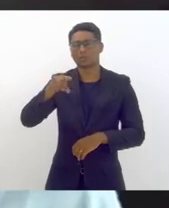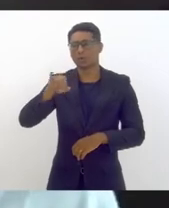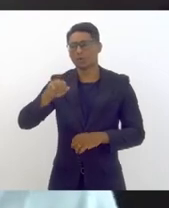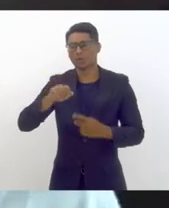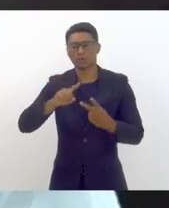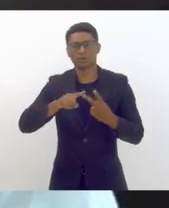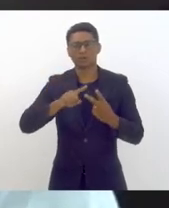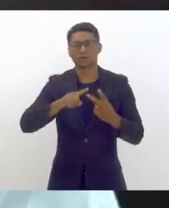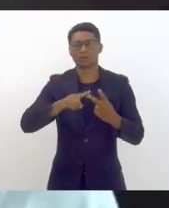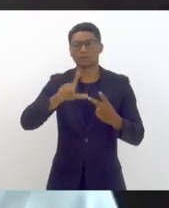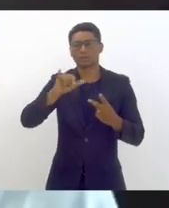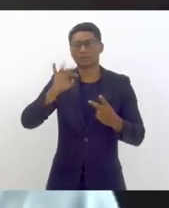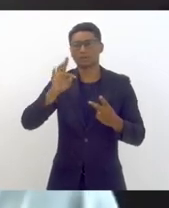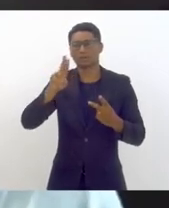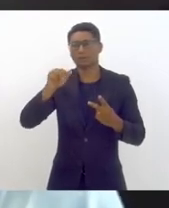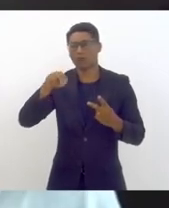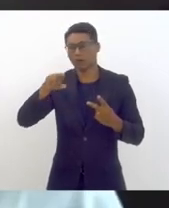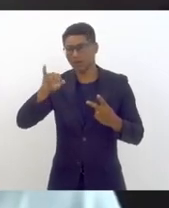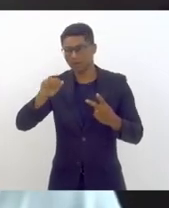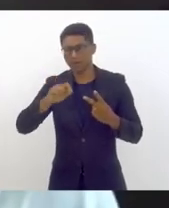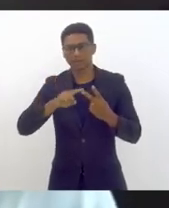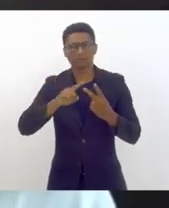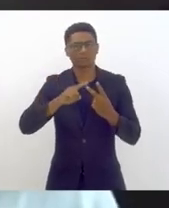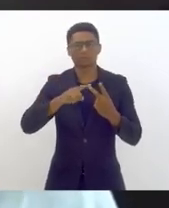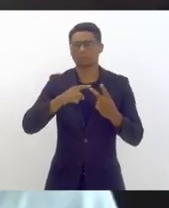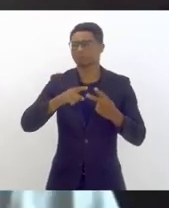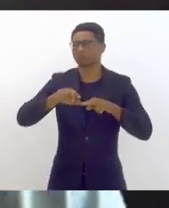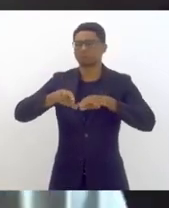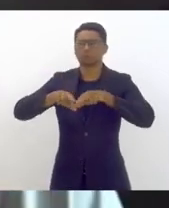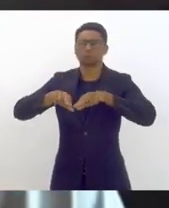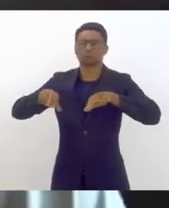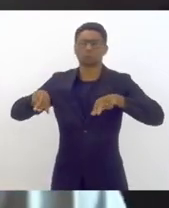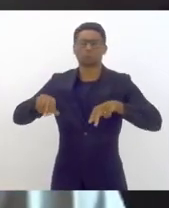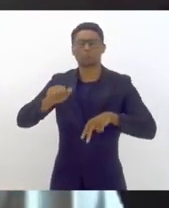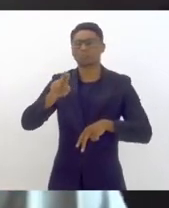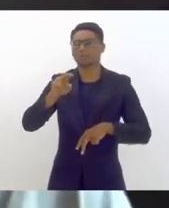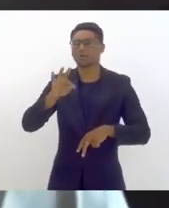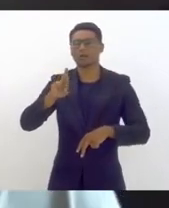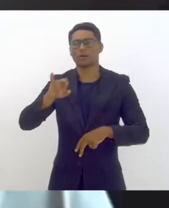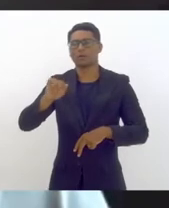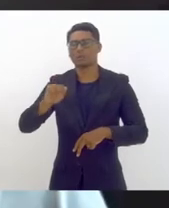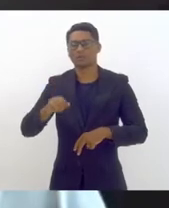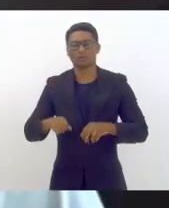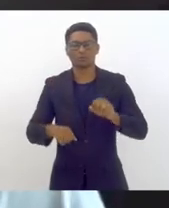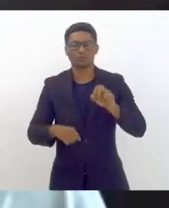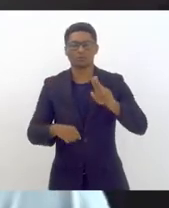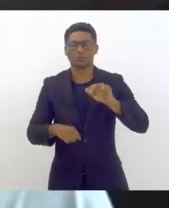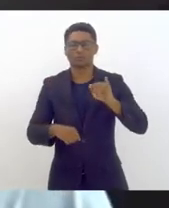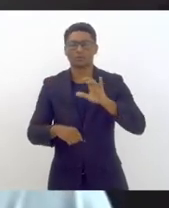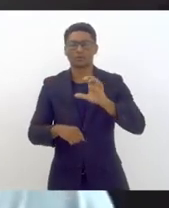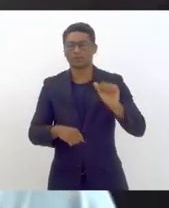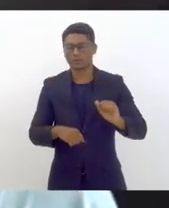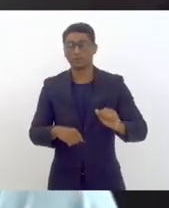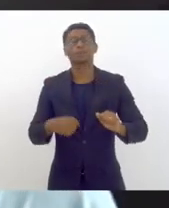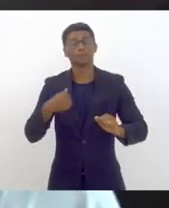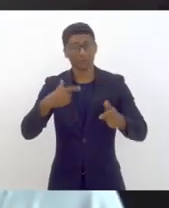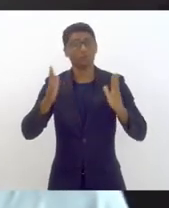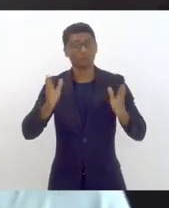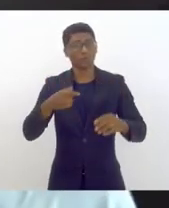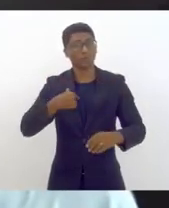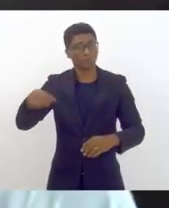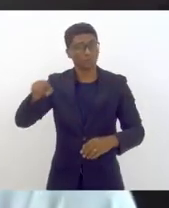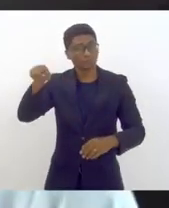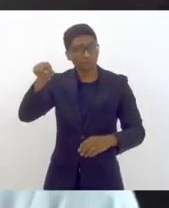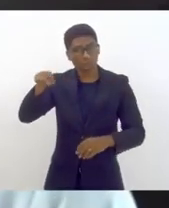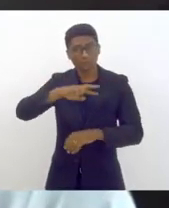isso também é corrente em países altamente desenvolvidos como Áustria e Suíça. Eu próprio já fui fazer escaladas na Suíça, e